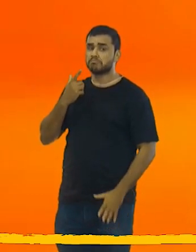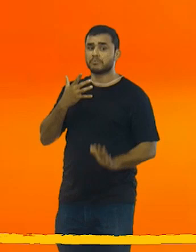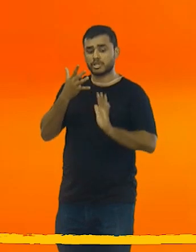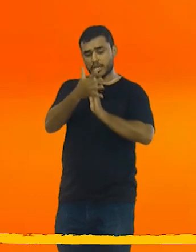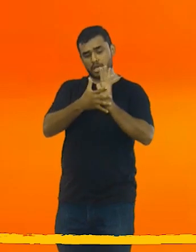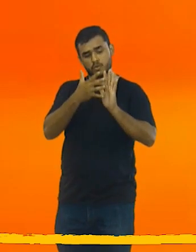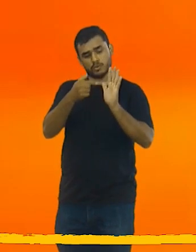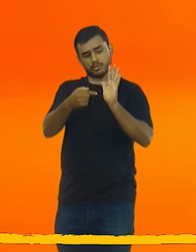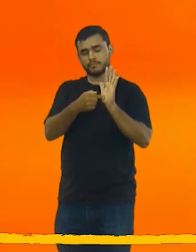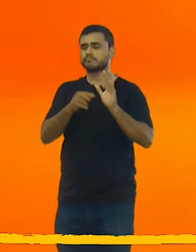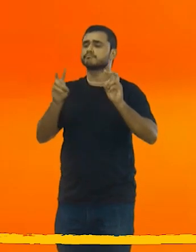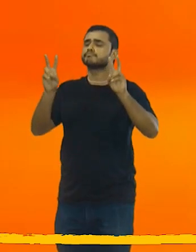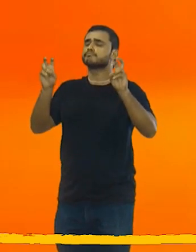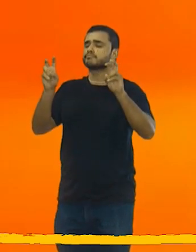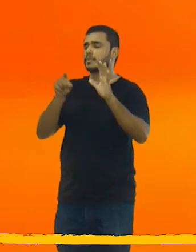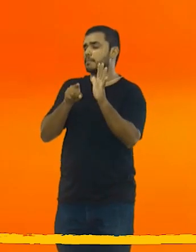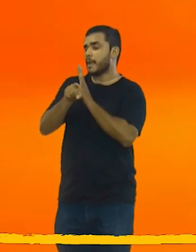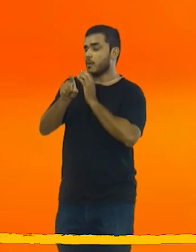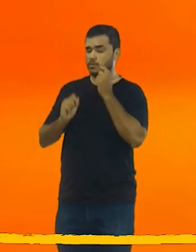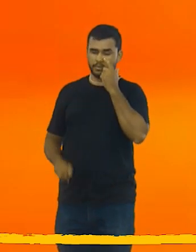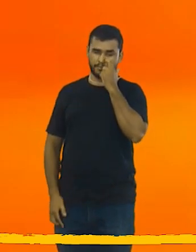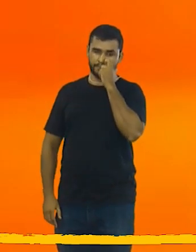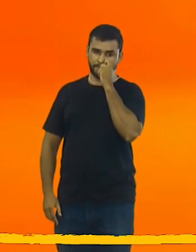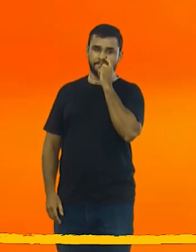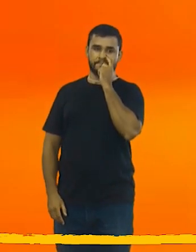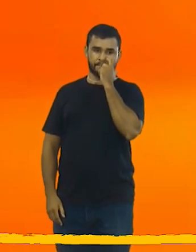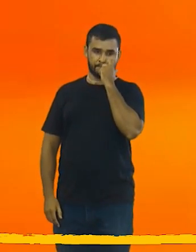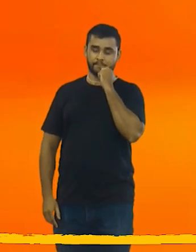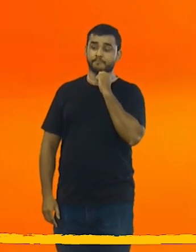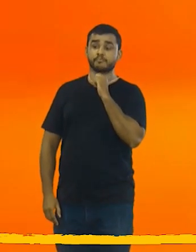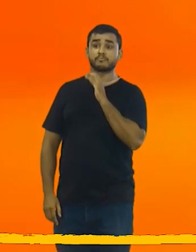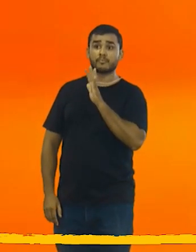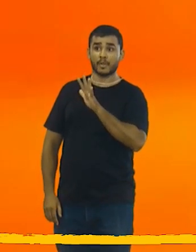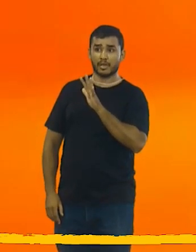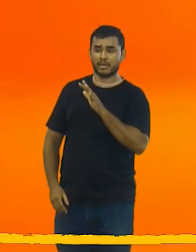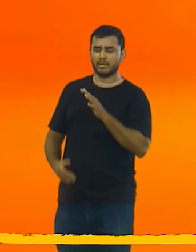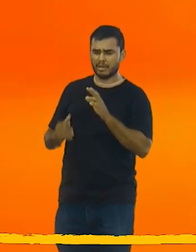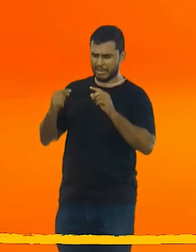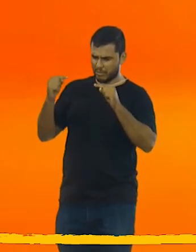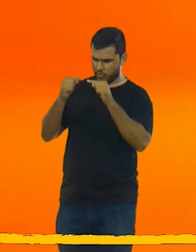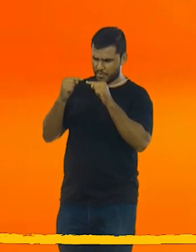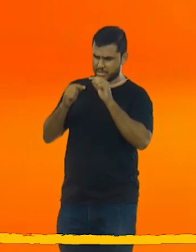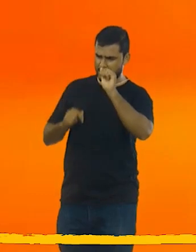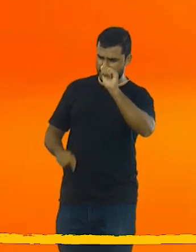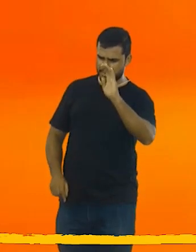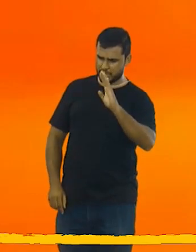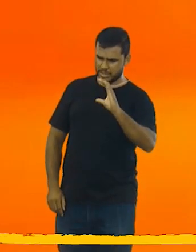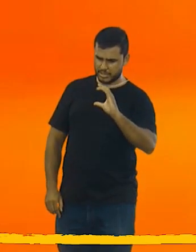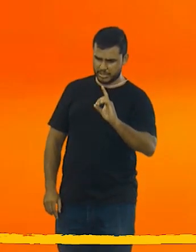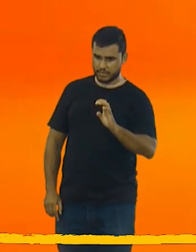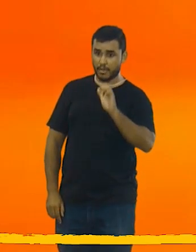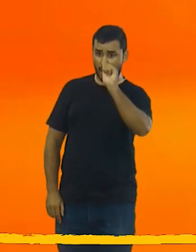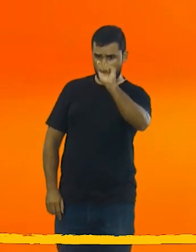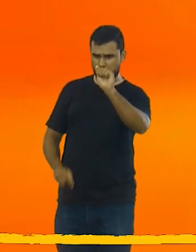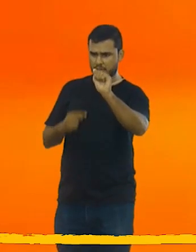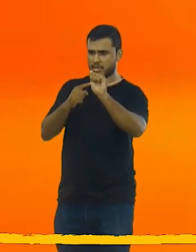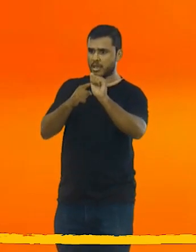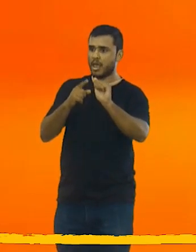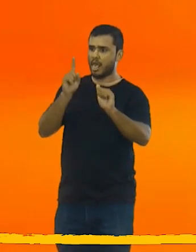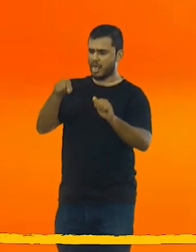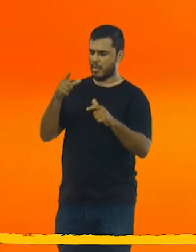fragmento, pode-se afirmar que trata da impotência do homem frente aos problemas do sertão e da